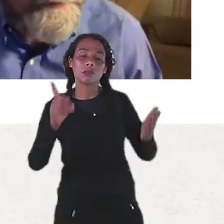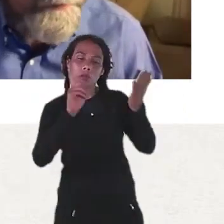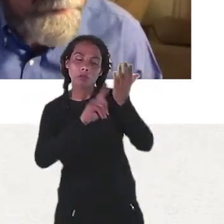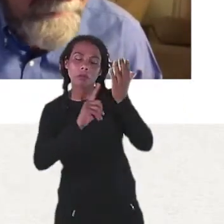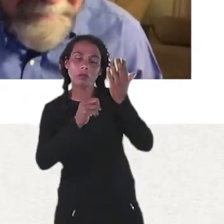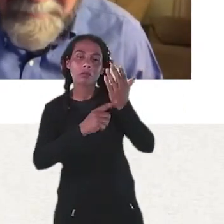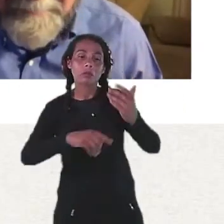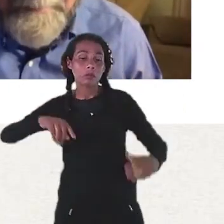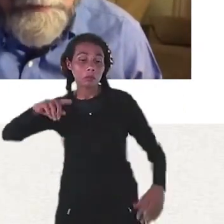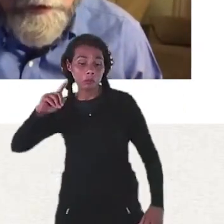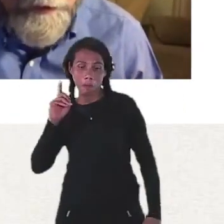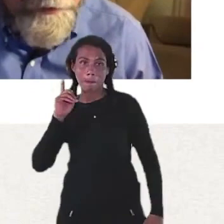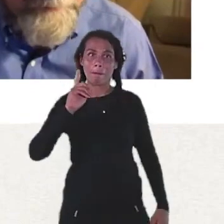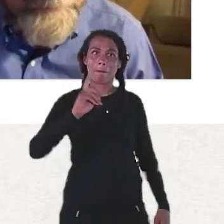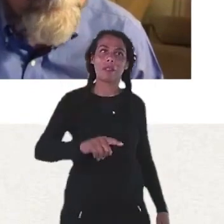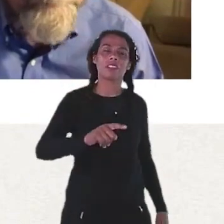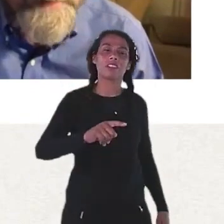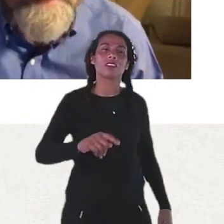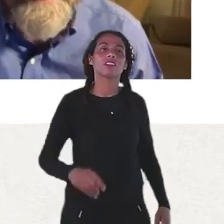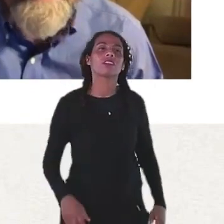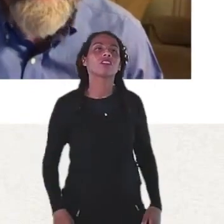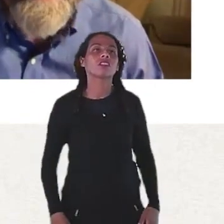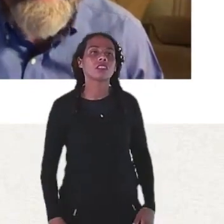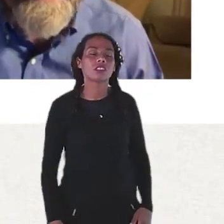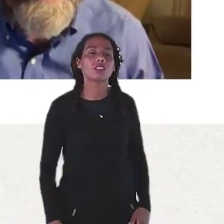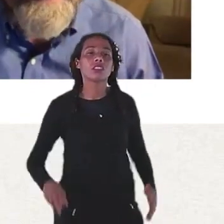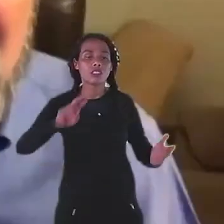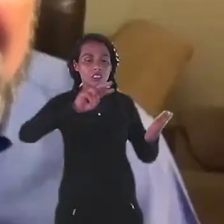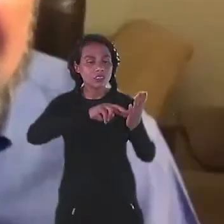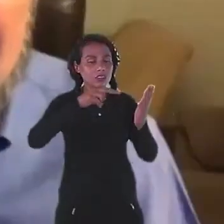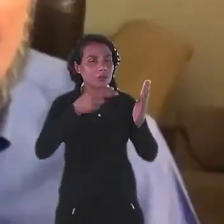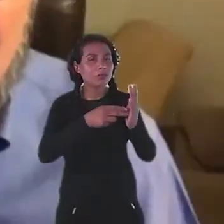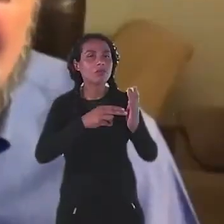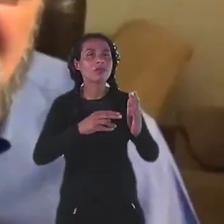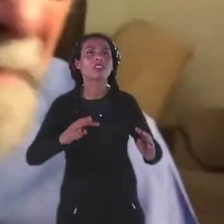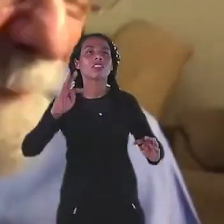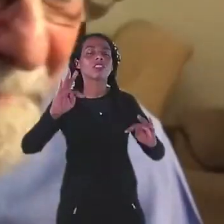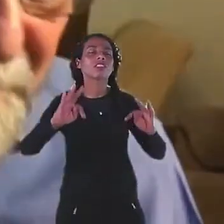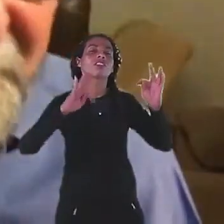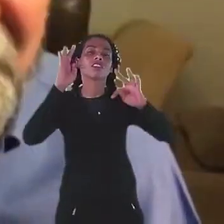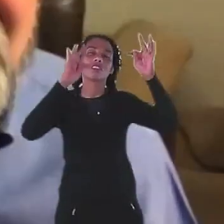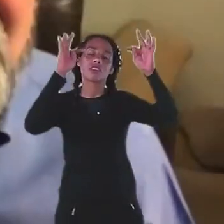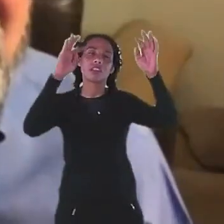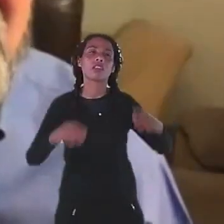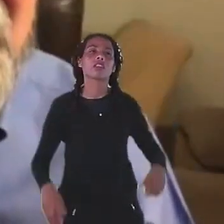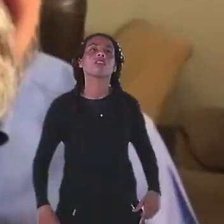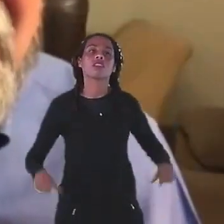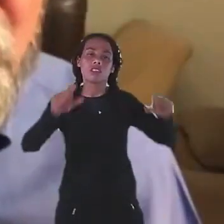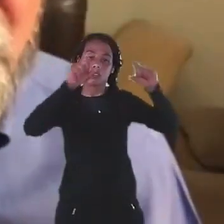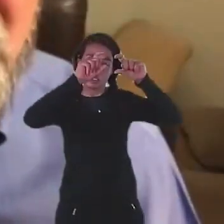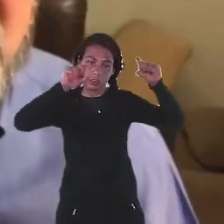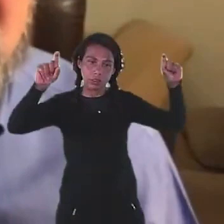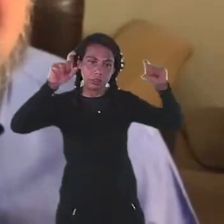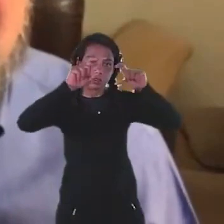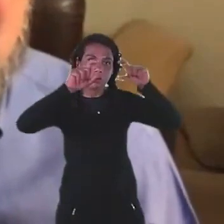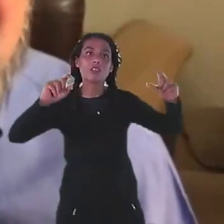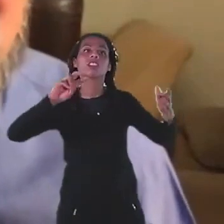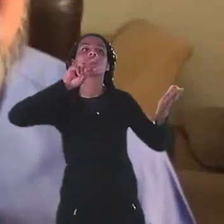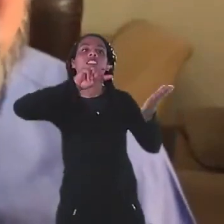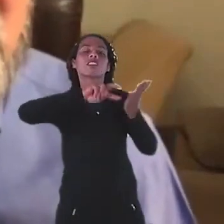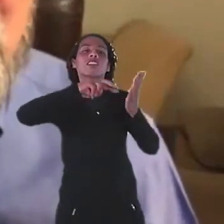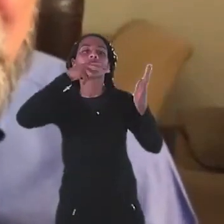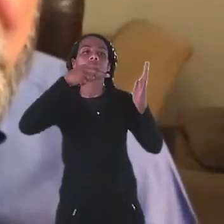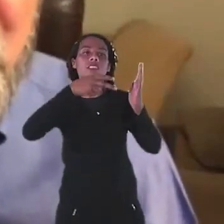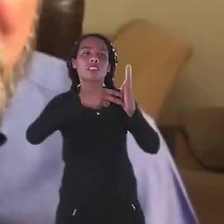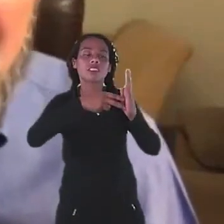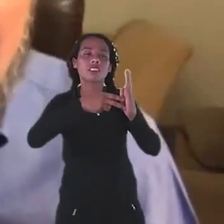de desenvolvimento tecnológico, né? E então ele dizia, numa das passagens aqui, ele dizia algo que a minha